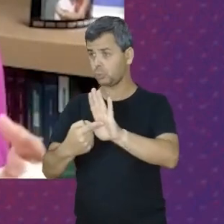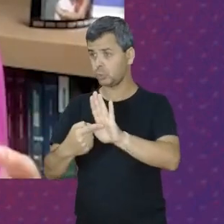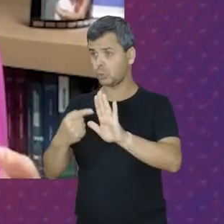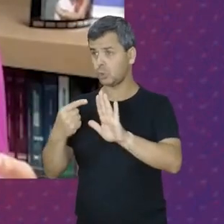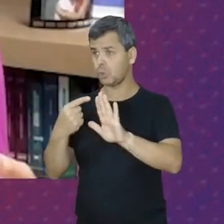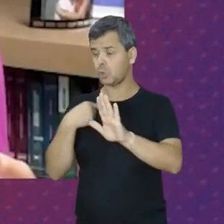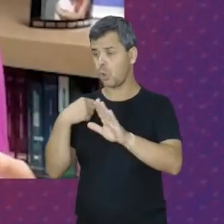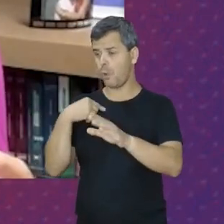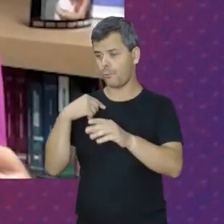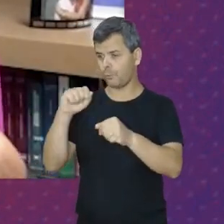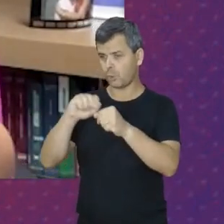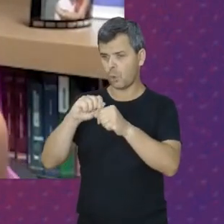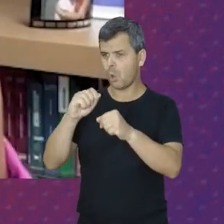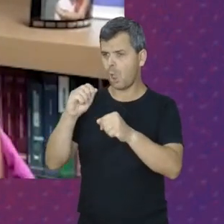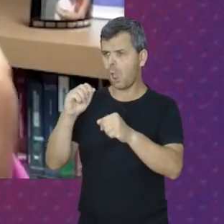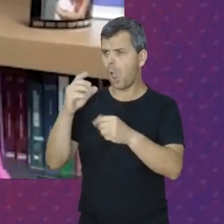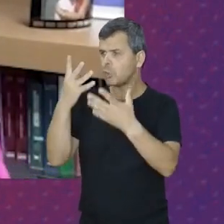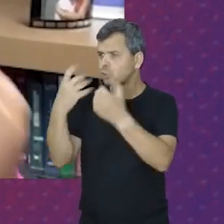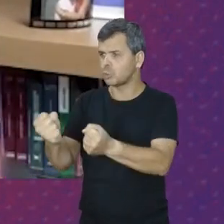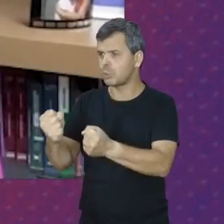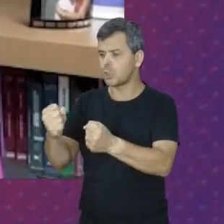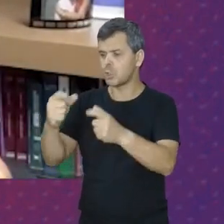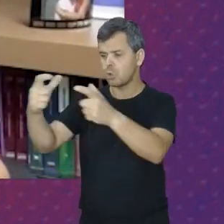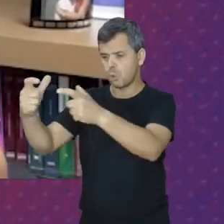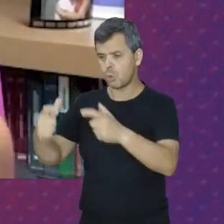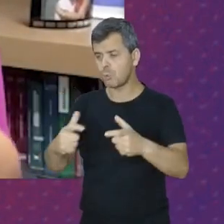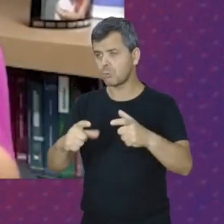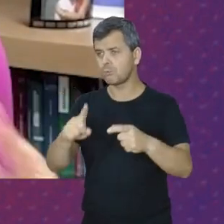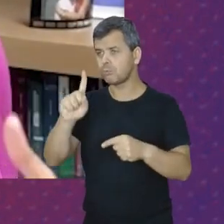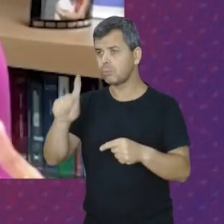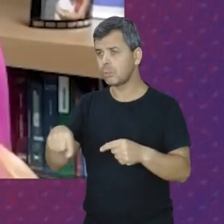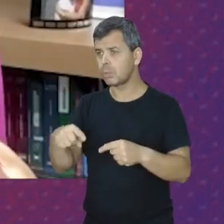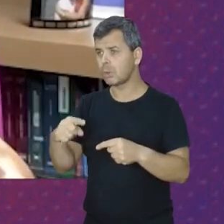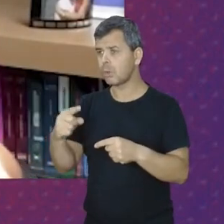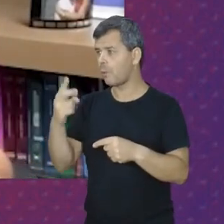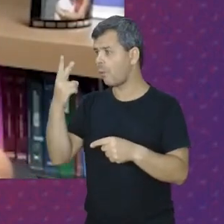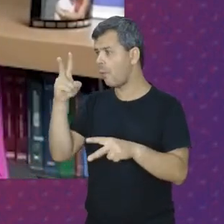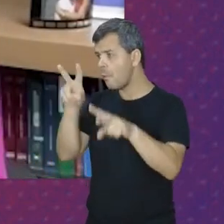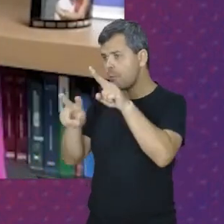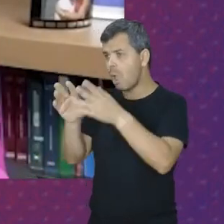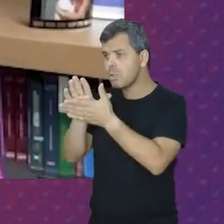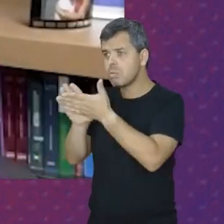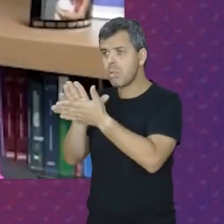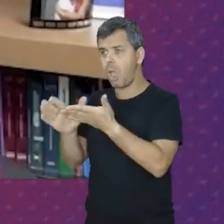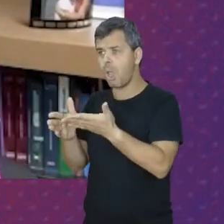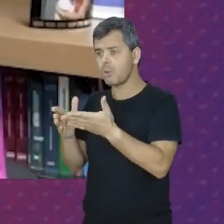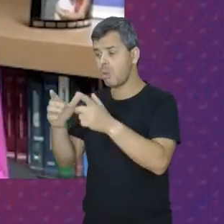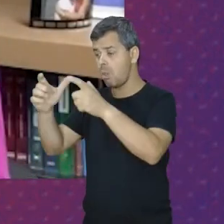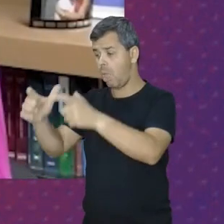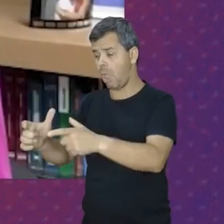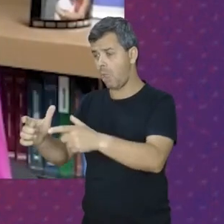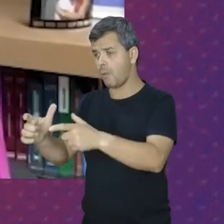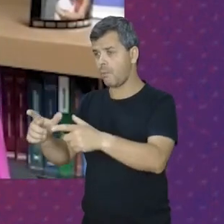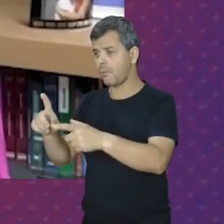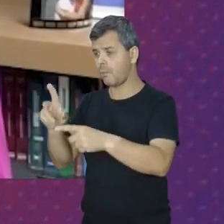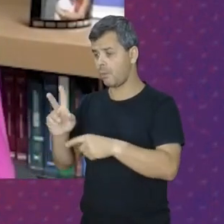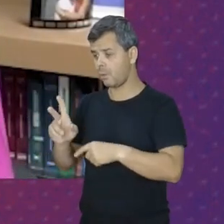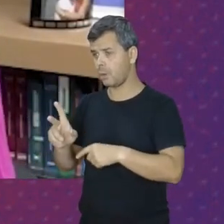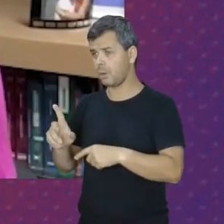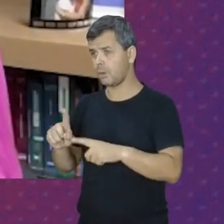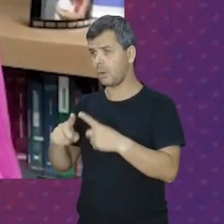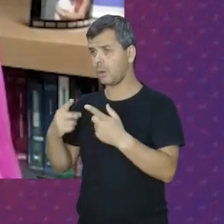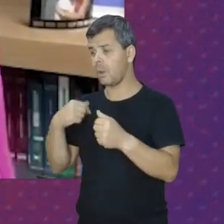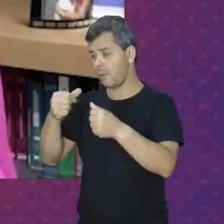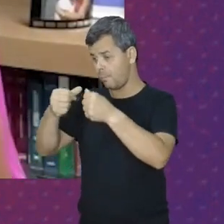gente não ocupa esses lugares, a gente passa a ser inviabilizada, né? Aquele espaço fica aparecendo